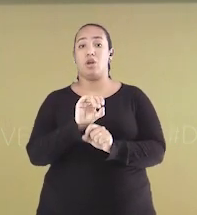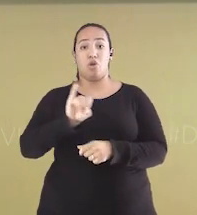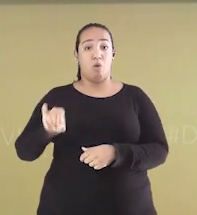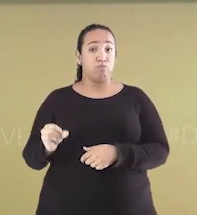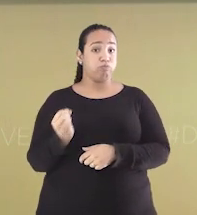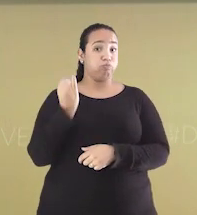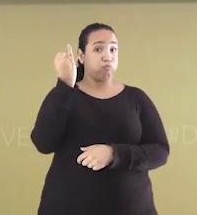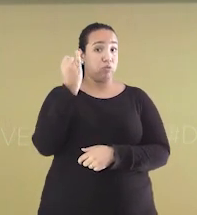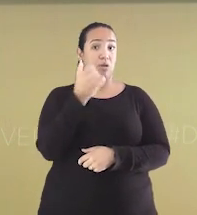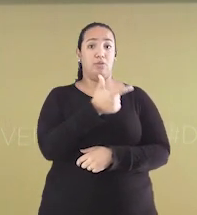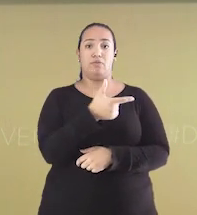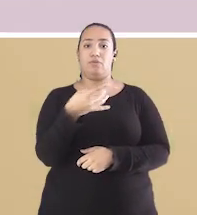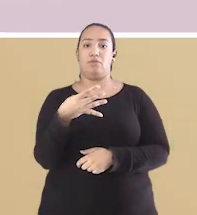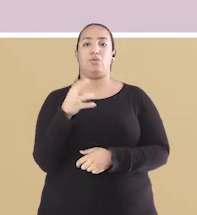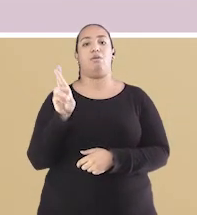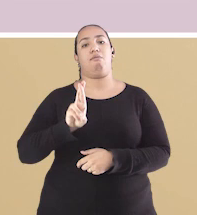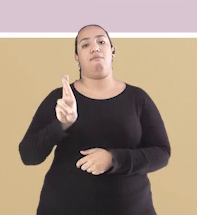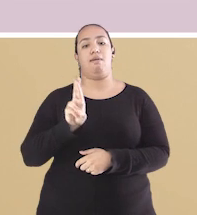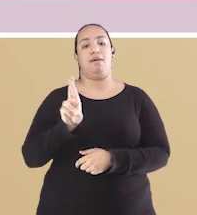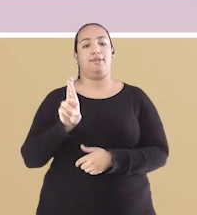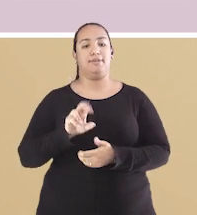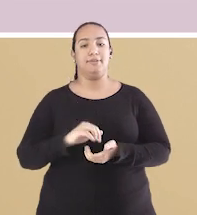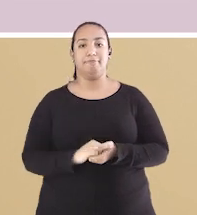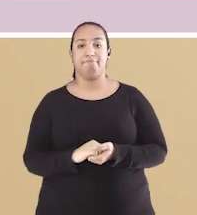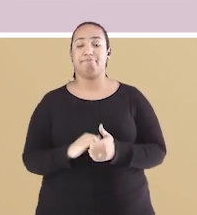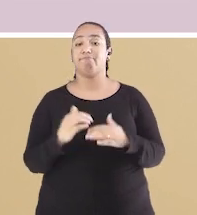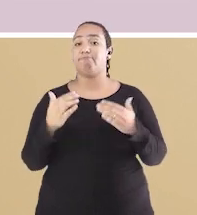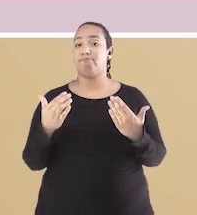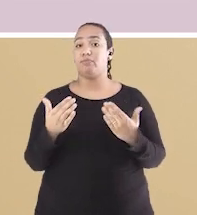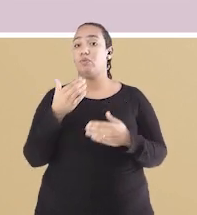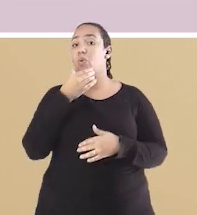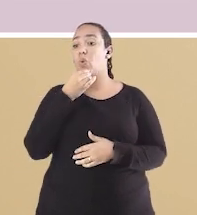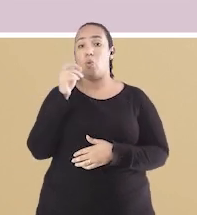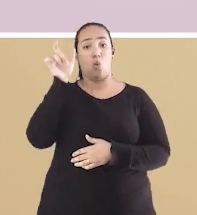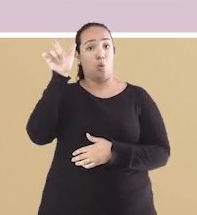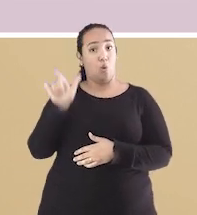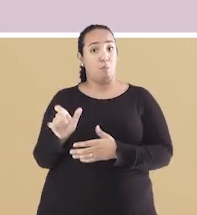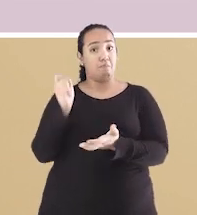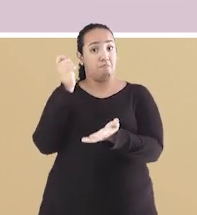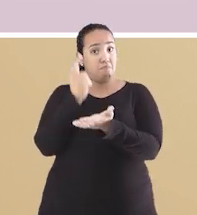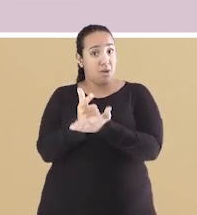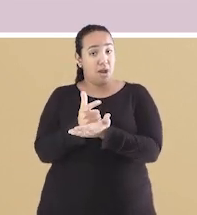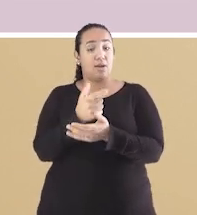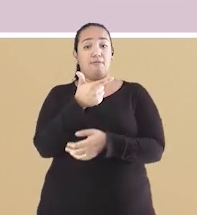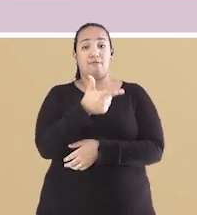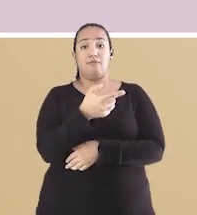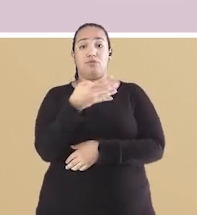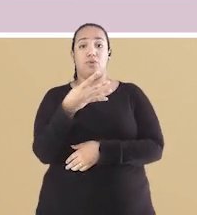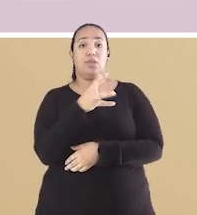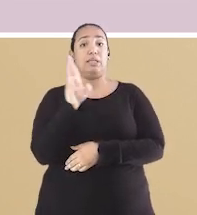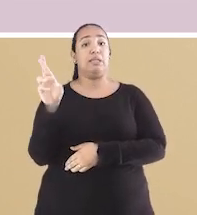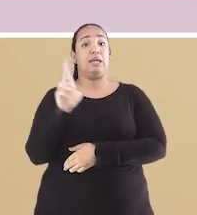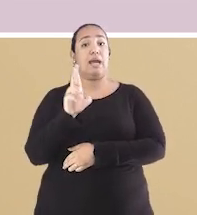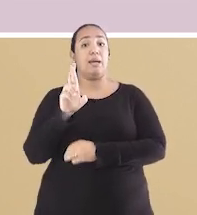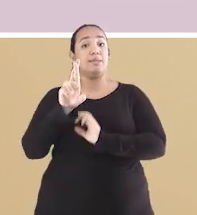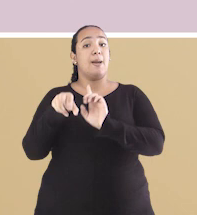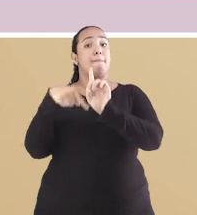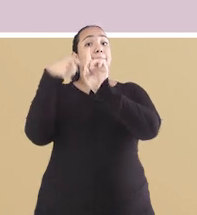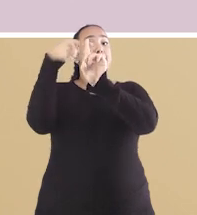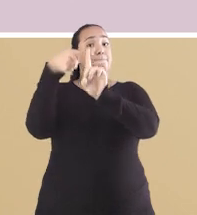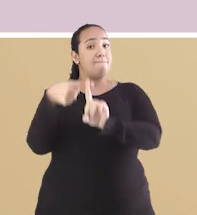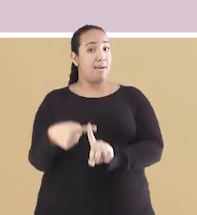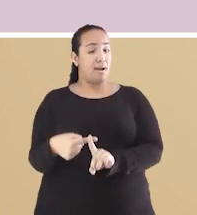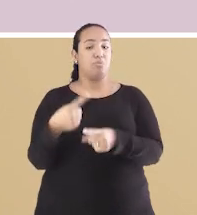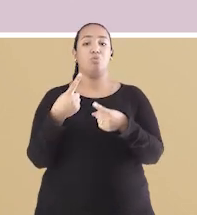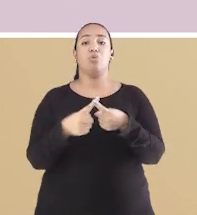de R$ 24,00. Ou seja, Júlio vai pagar R$ 24,00 a mais por